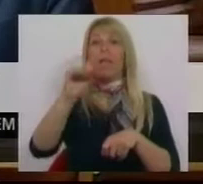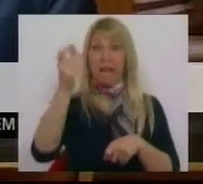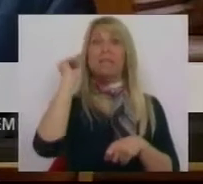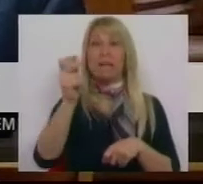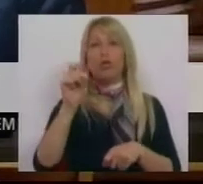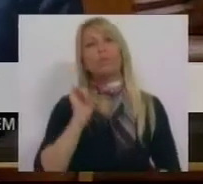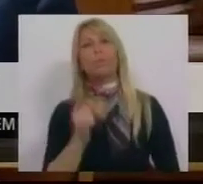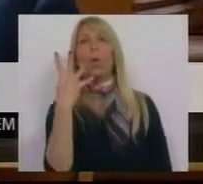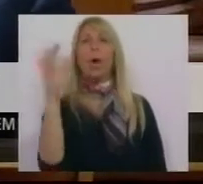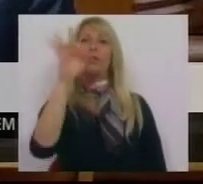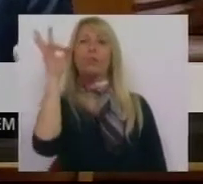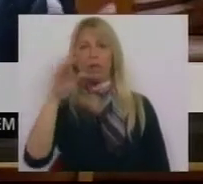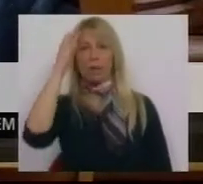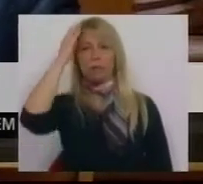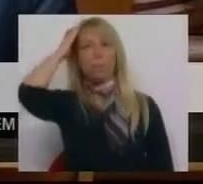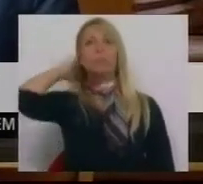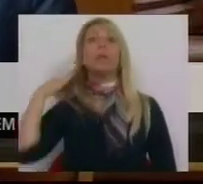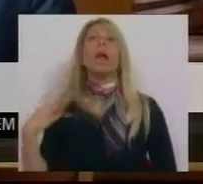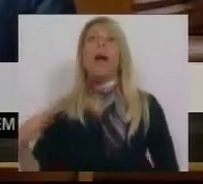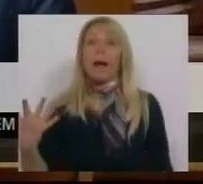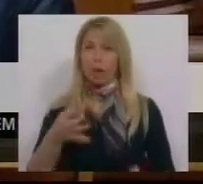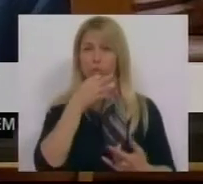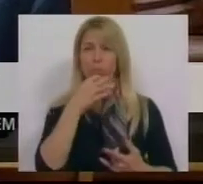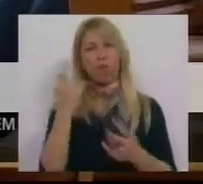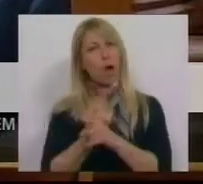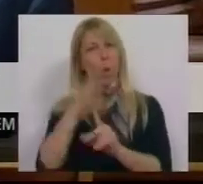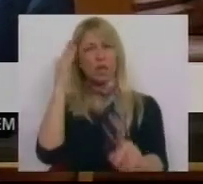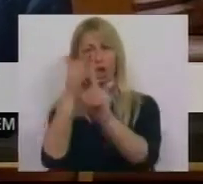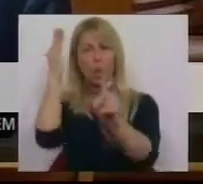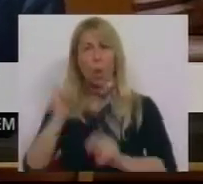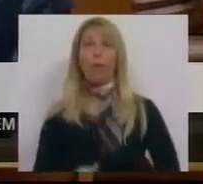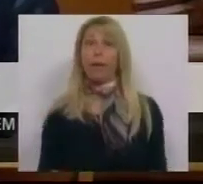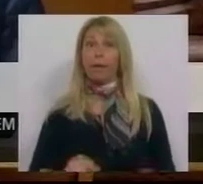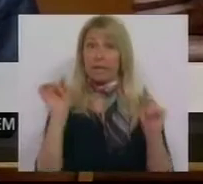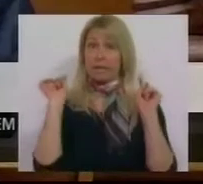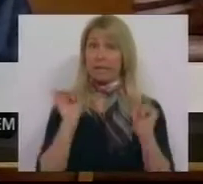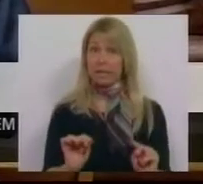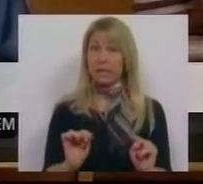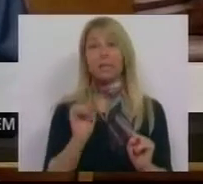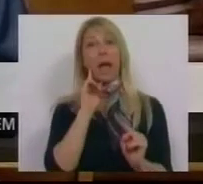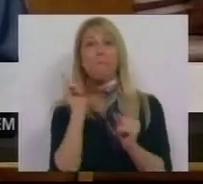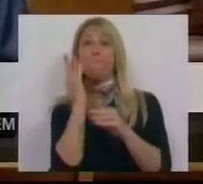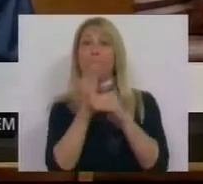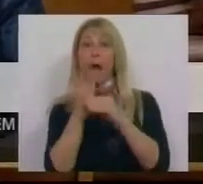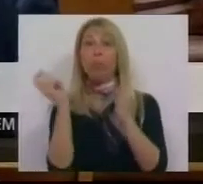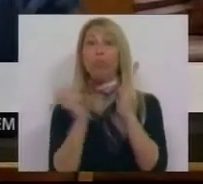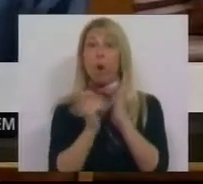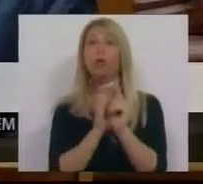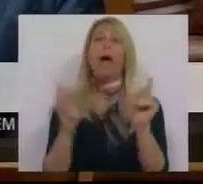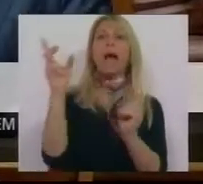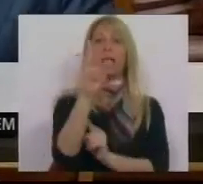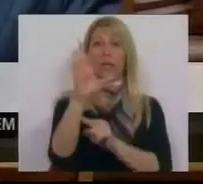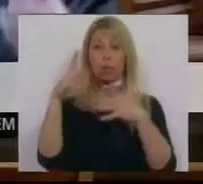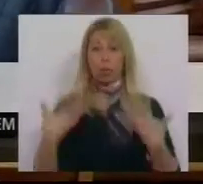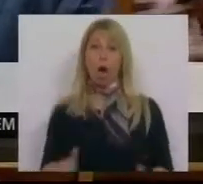4%. Mas vamos a coisas muito concretas. Isso é meio ponto acima, ainda agora, daquilo